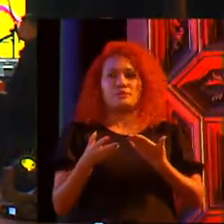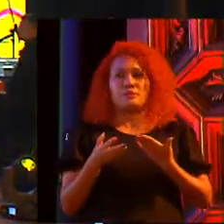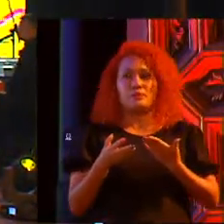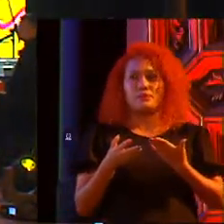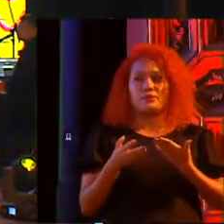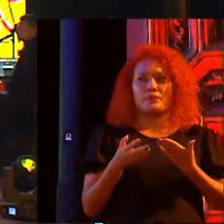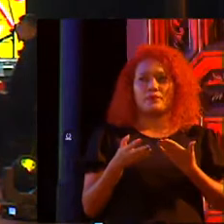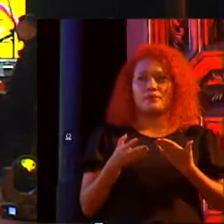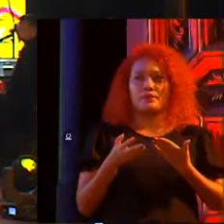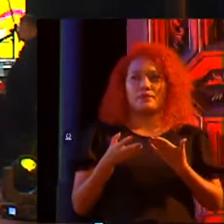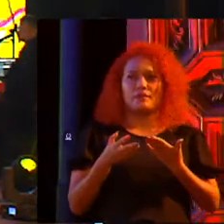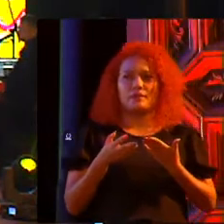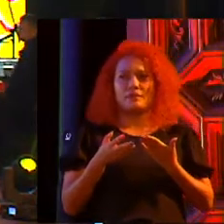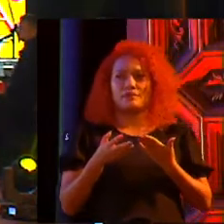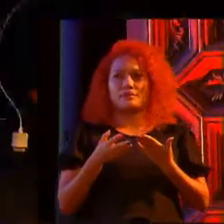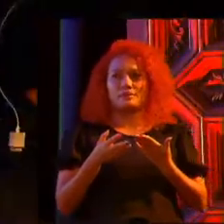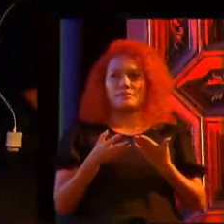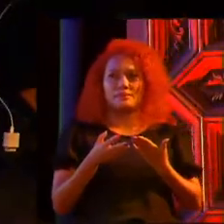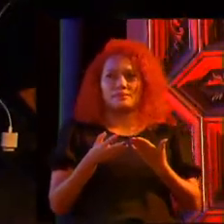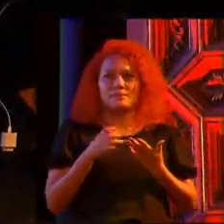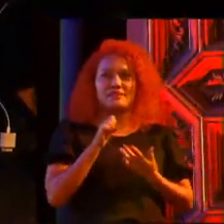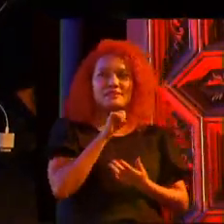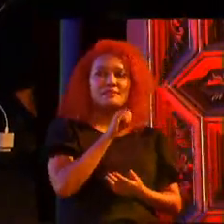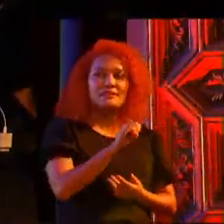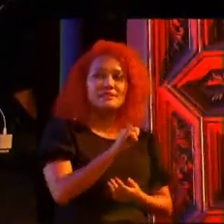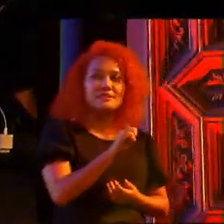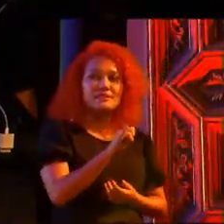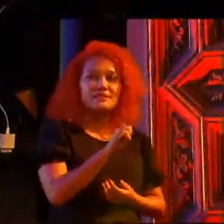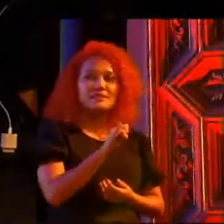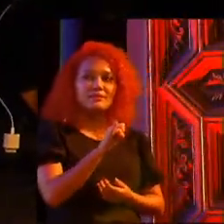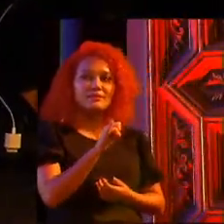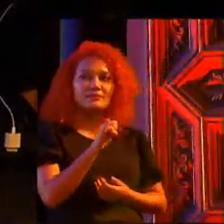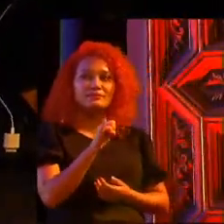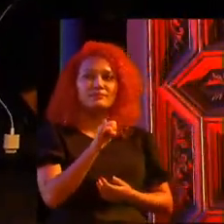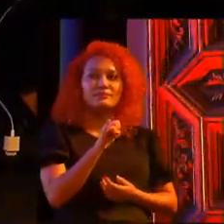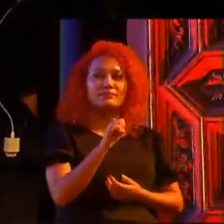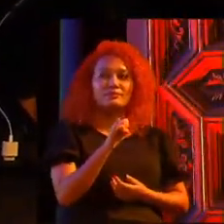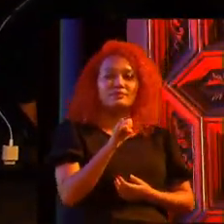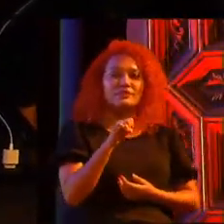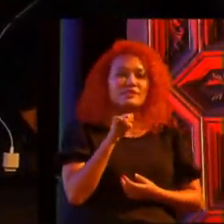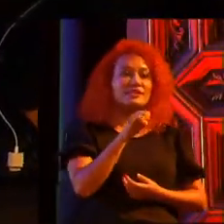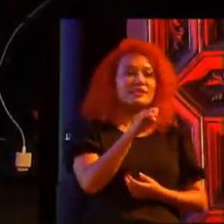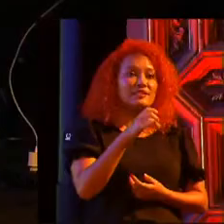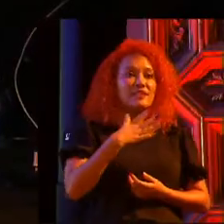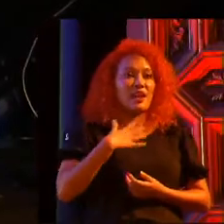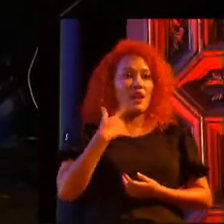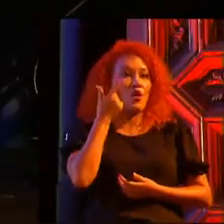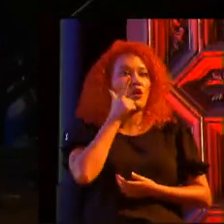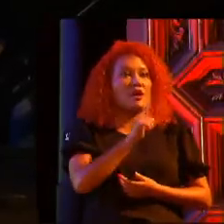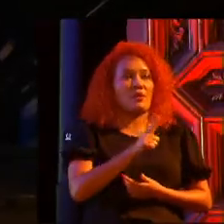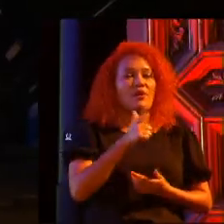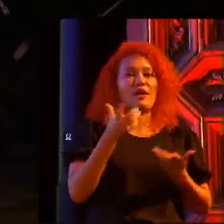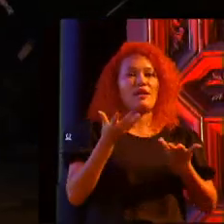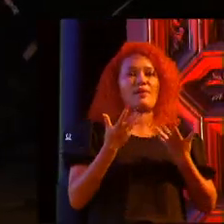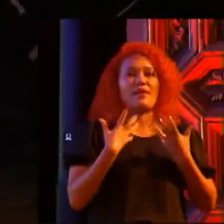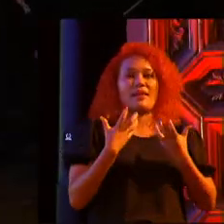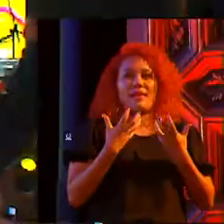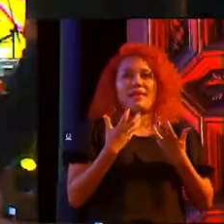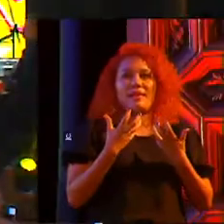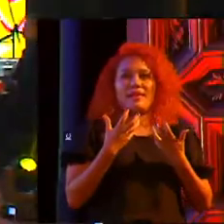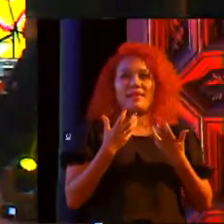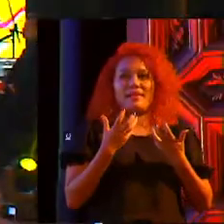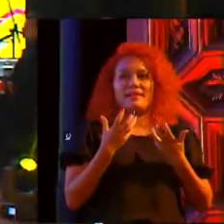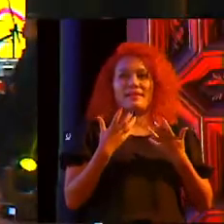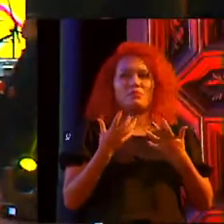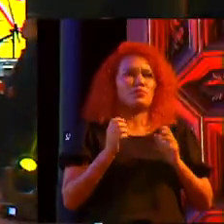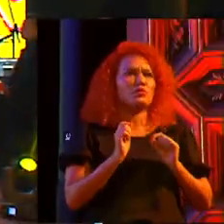assim, ó. Se por um acaso eu vier ganhar... Eu queria deixar uma mensagem. Então, a gente estava aqui